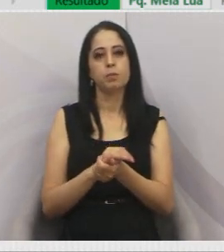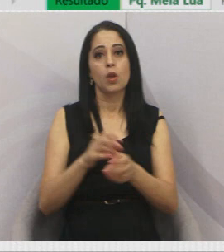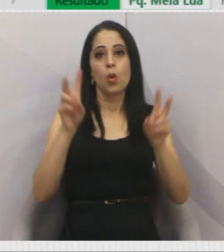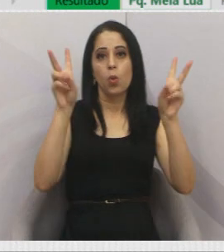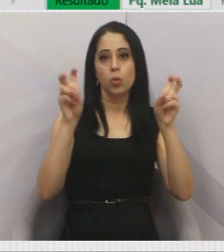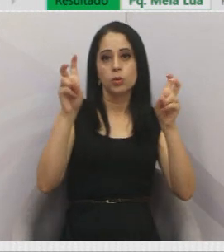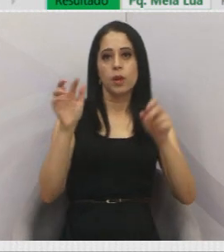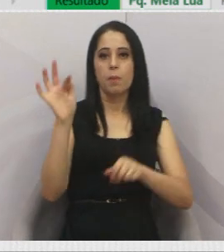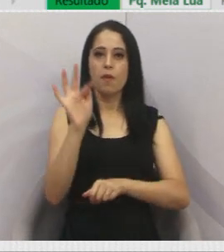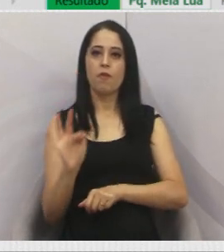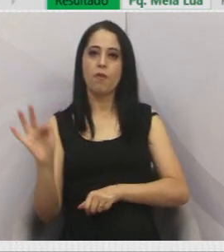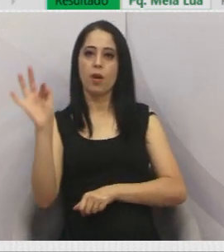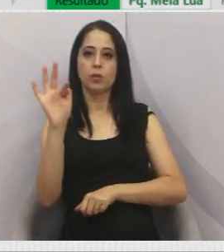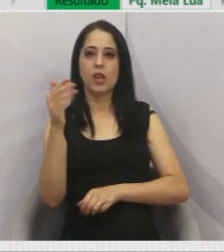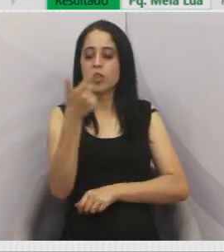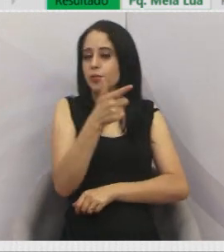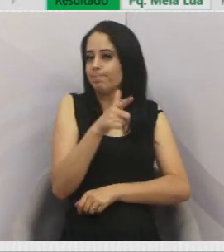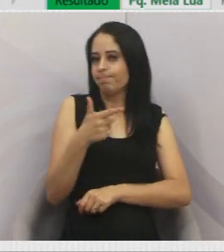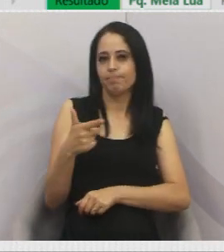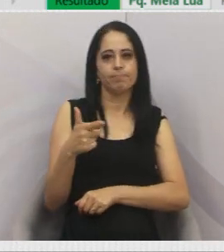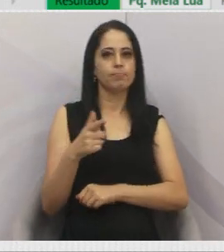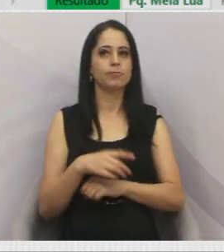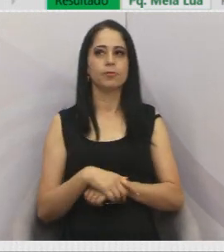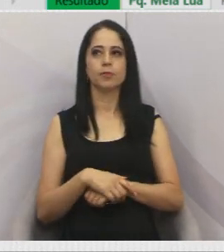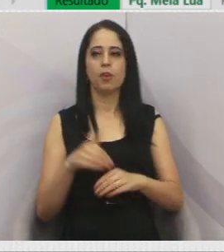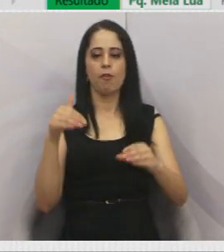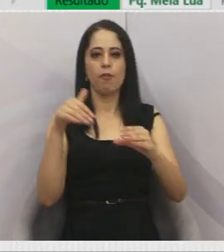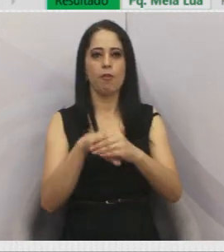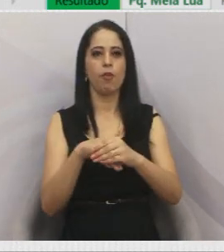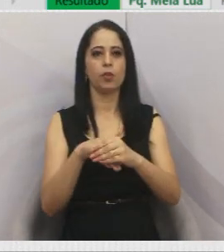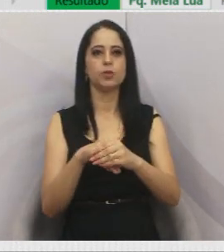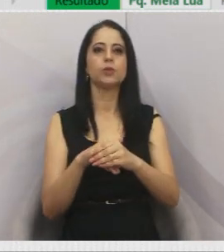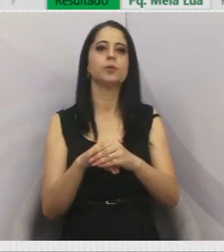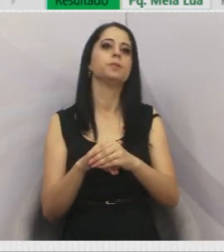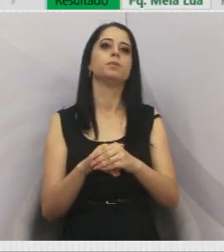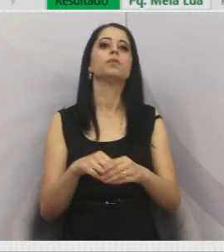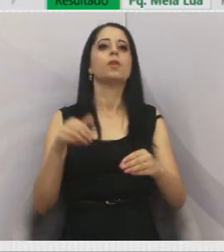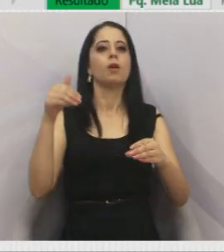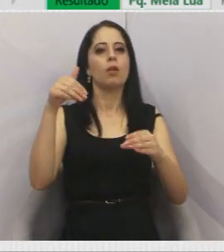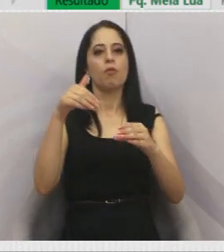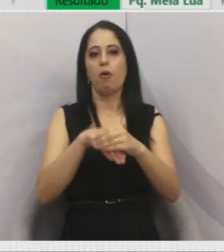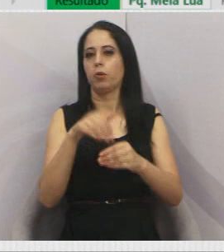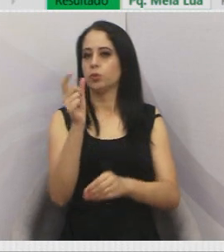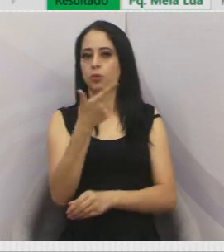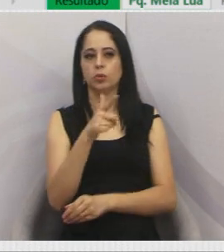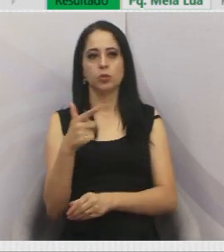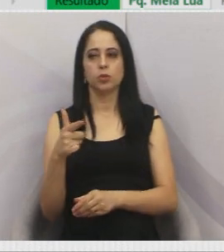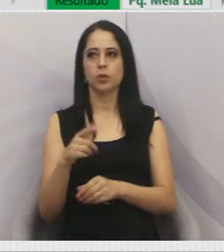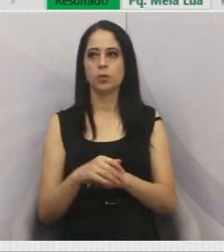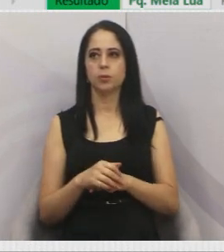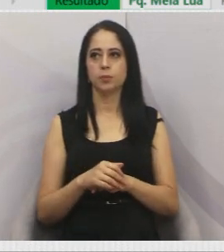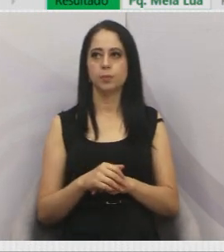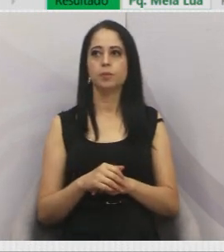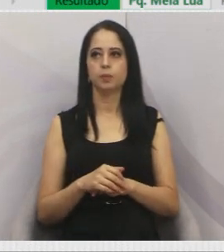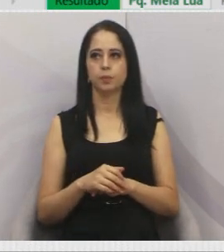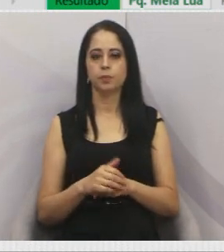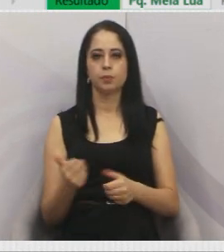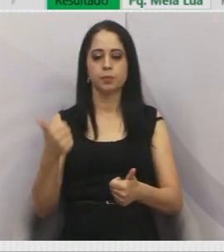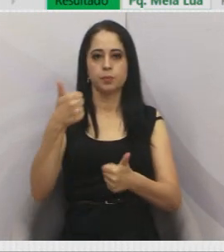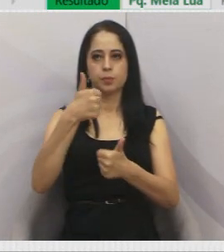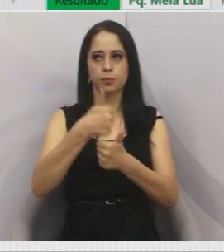acadêmicas, voto em branco. Segmento organização da sociedade civil, voto em branco. Próximo